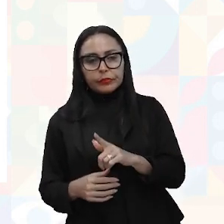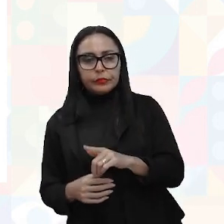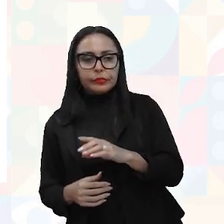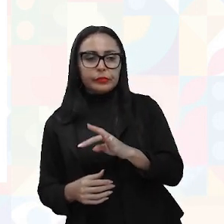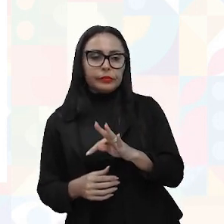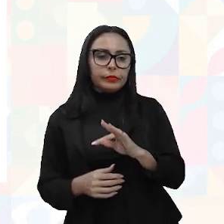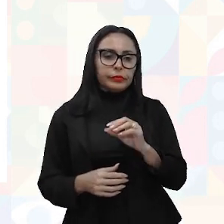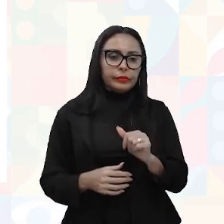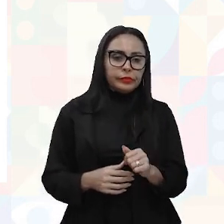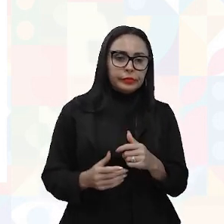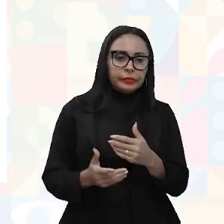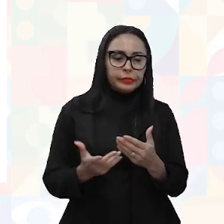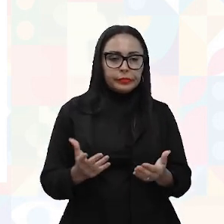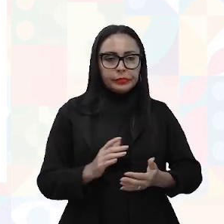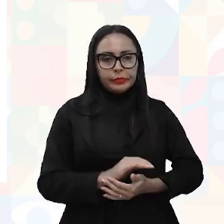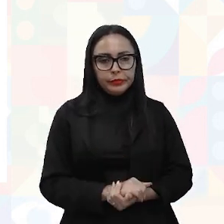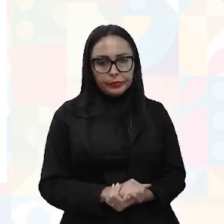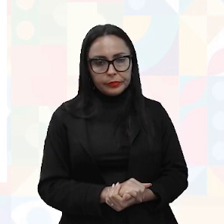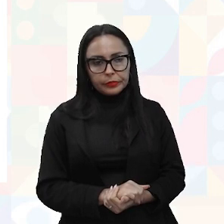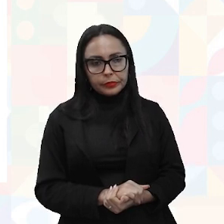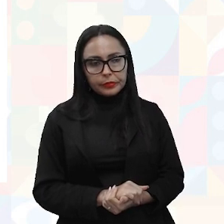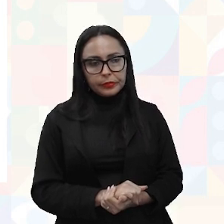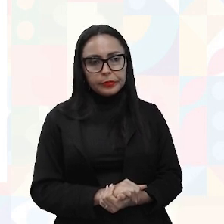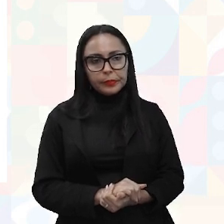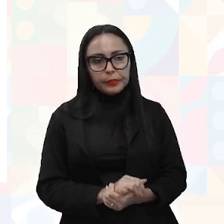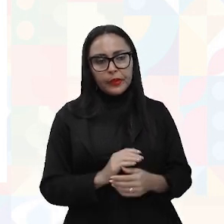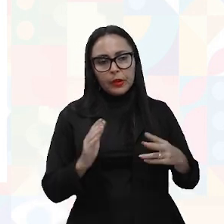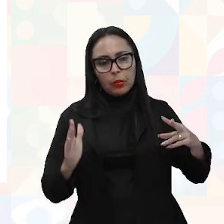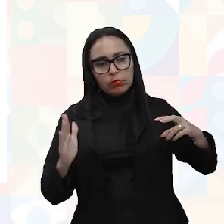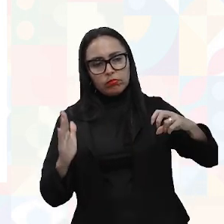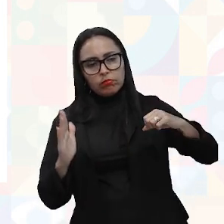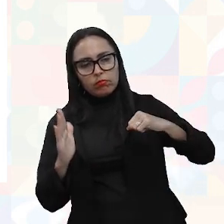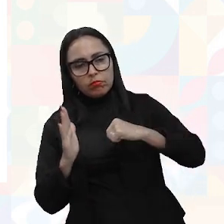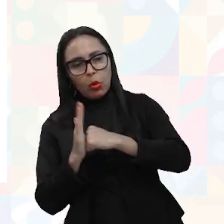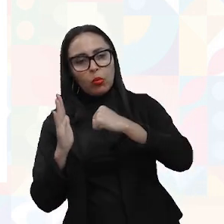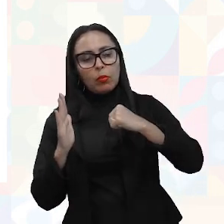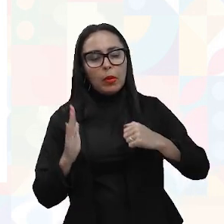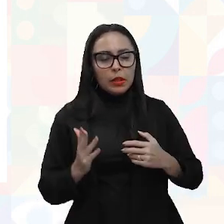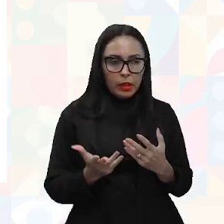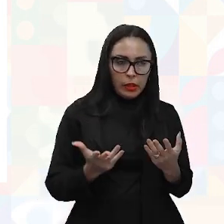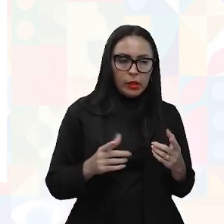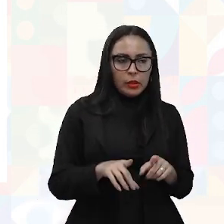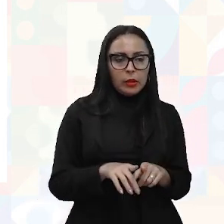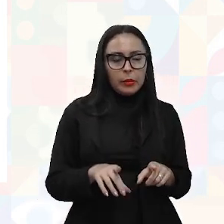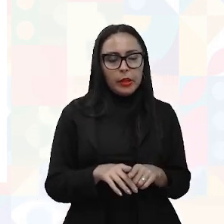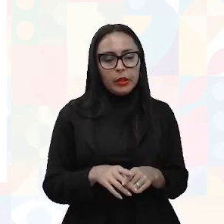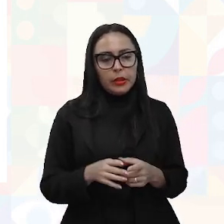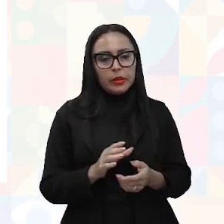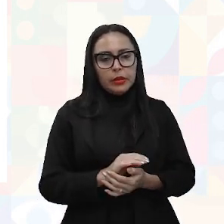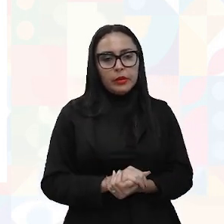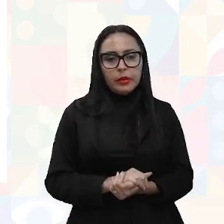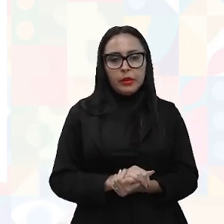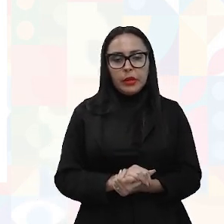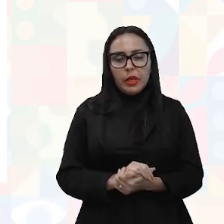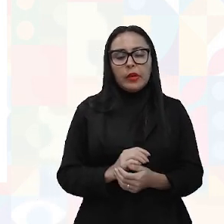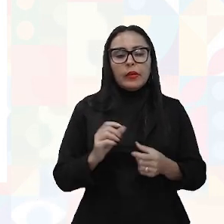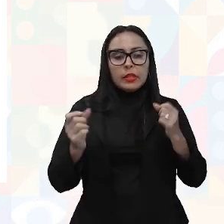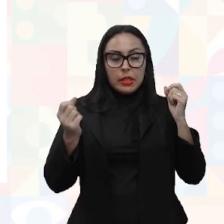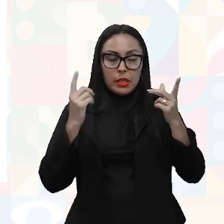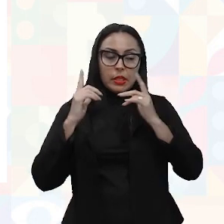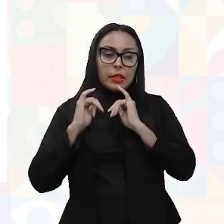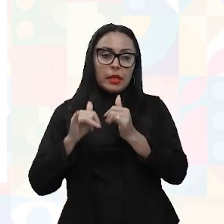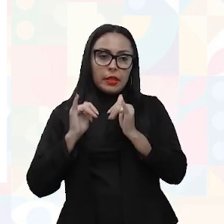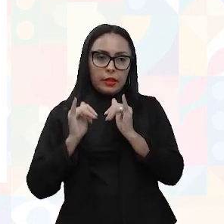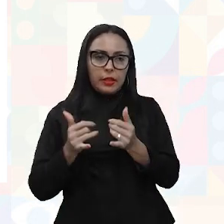pegar um carro, sei lá, atropelar tal coisa, bater em tal coisa, pegar tal coisa, pegar alguém, enfim. Vai se criando essa